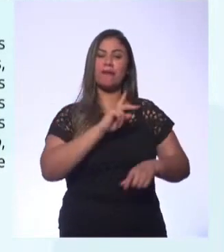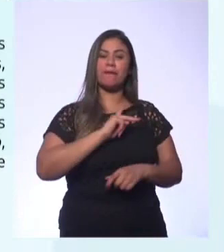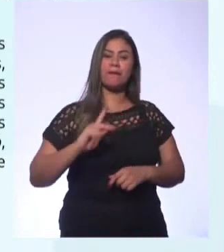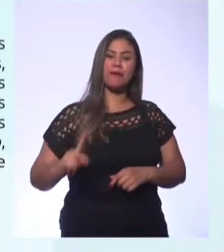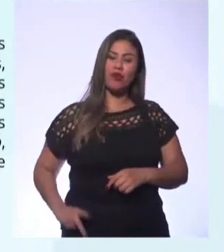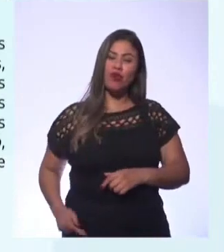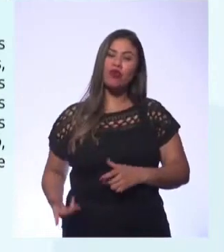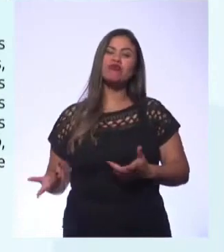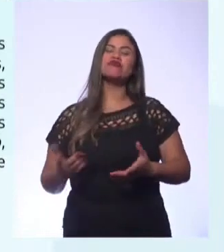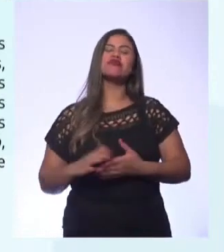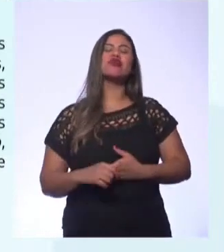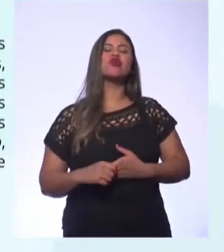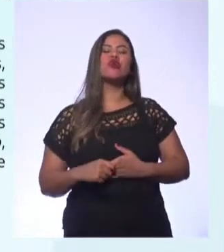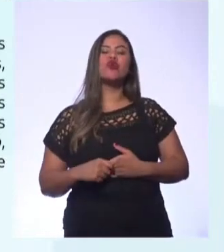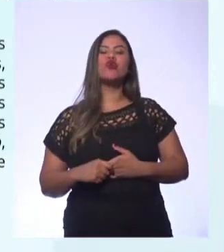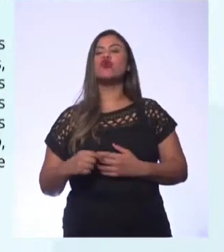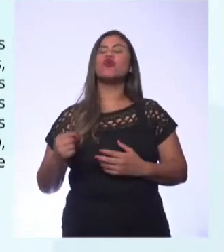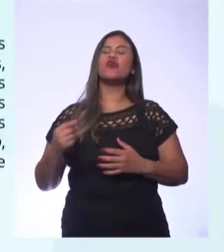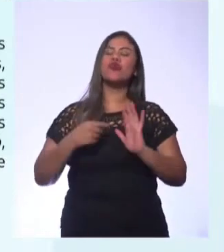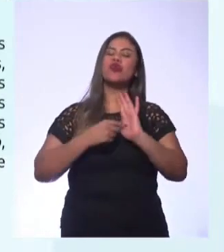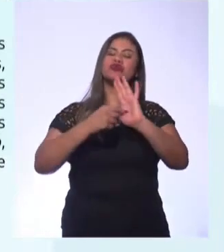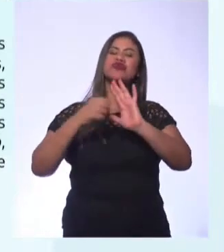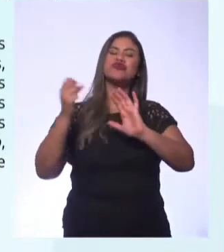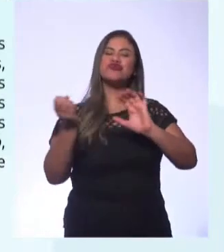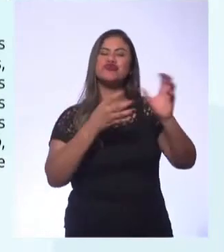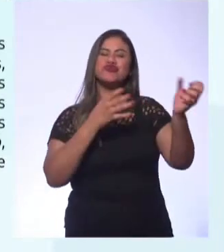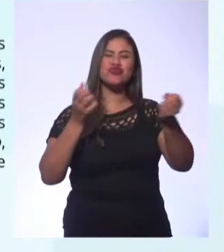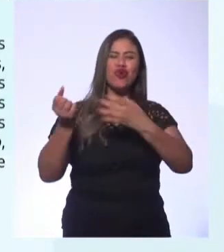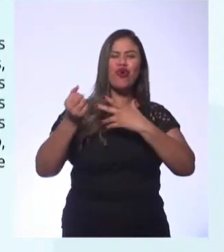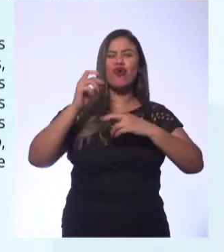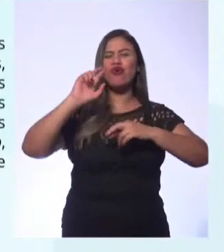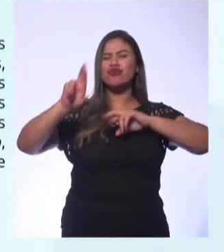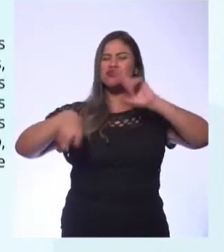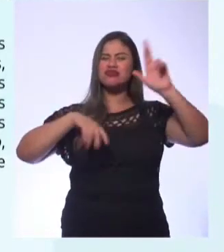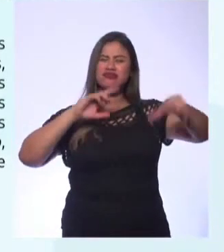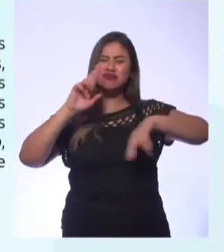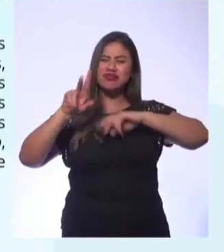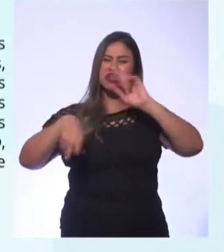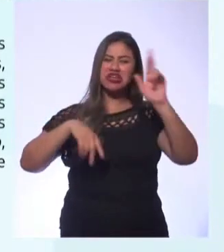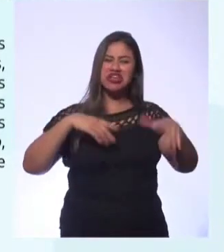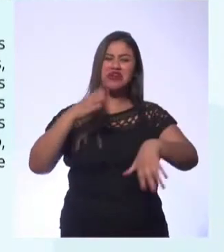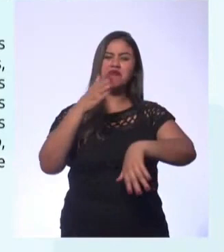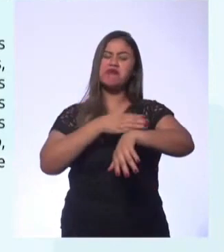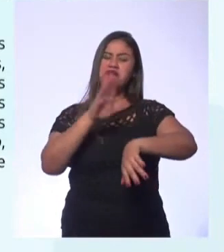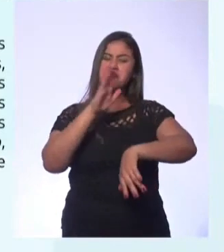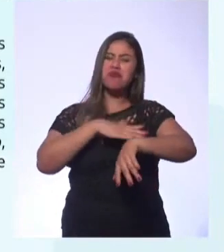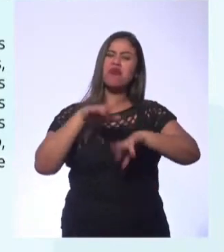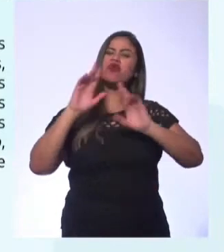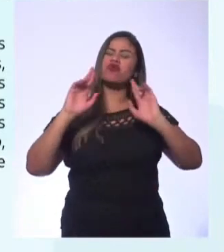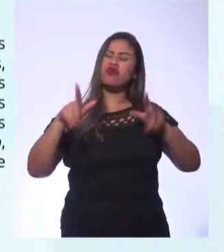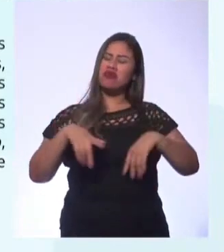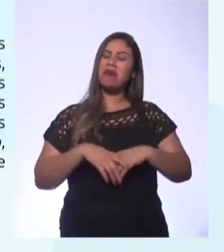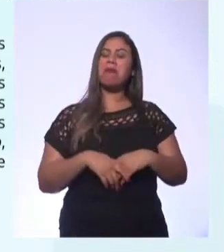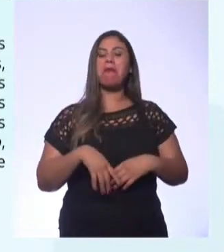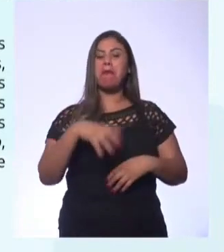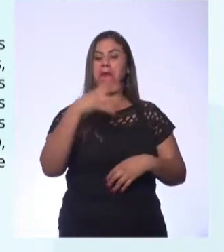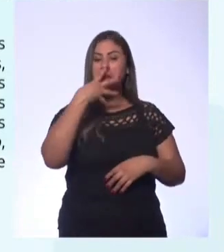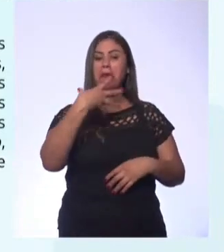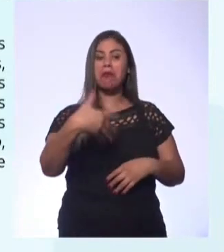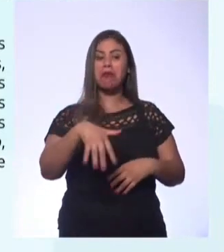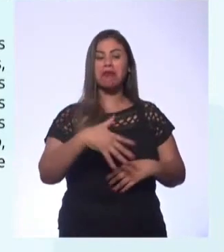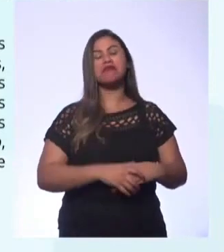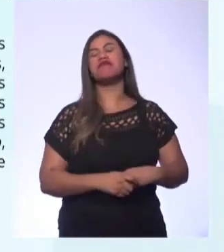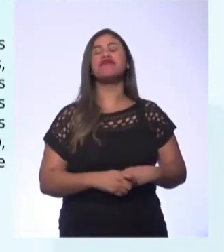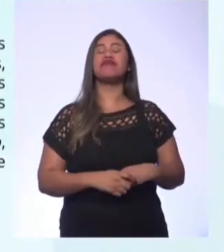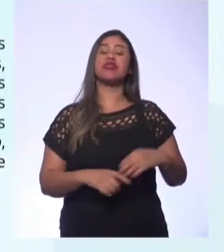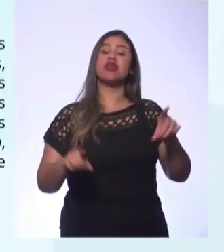públicos, né? Trazendo sempre inovações, coisas inusitadas, né? Novos insights. Então, além disso, você vê também dentro